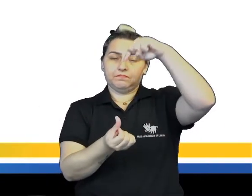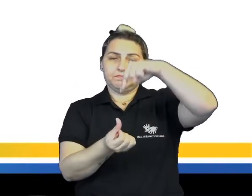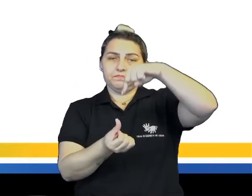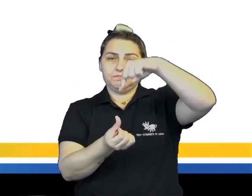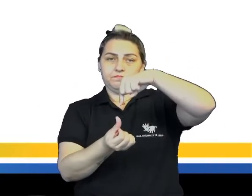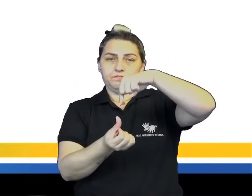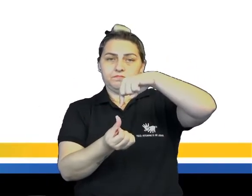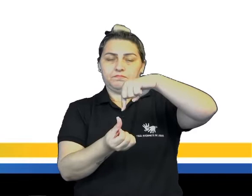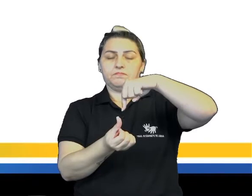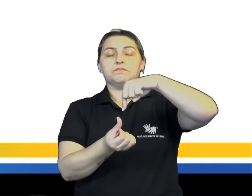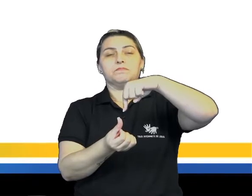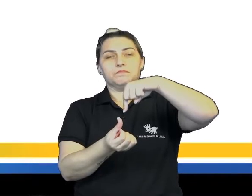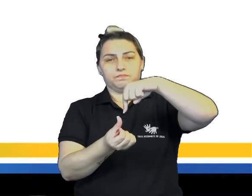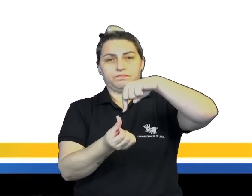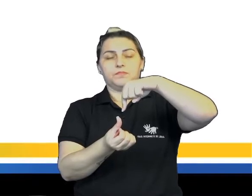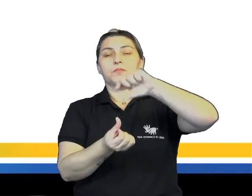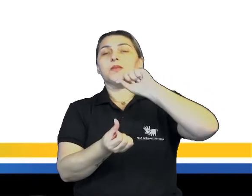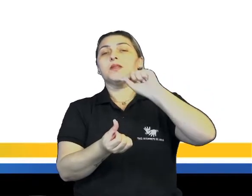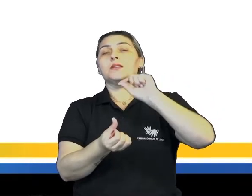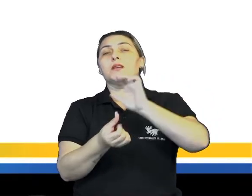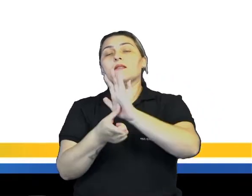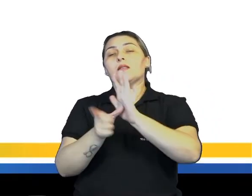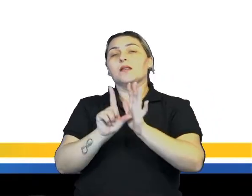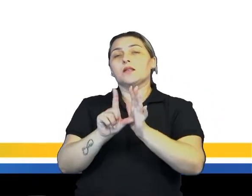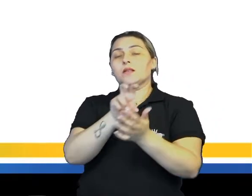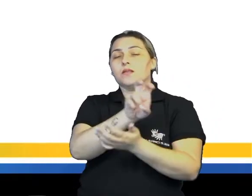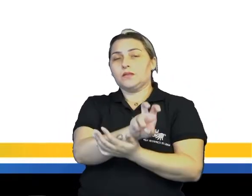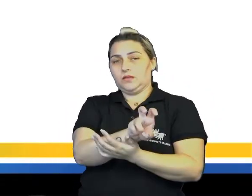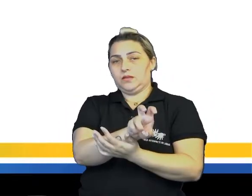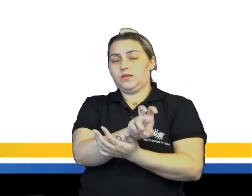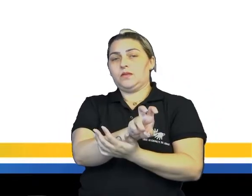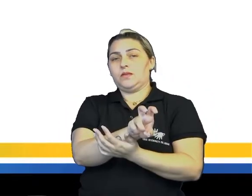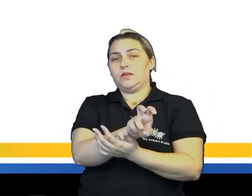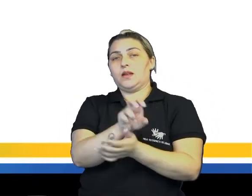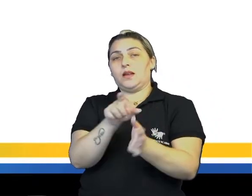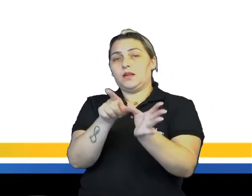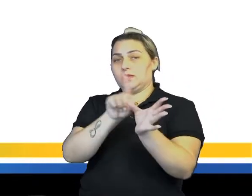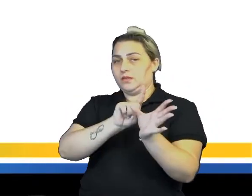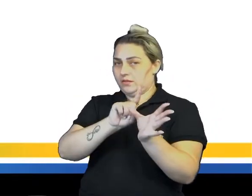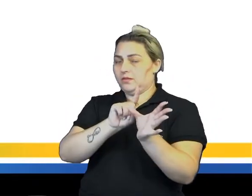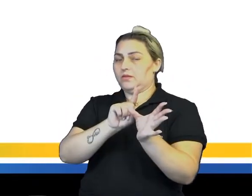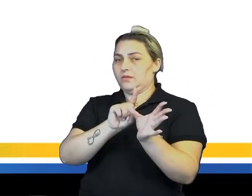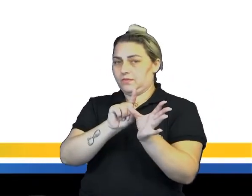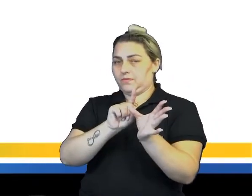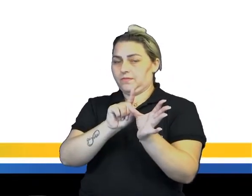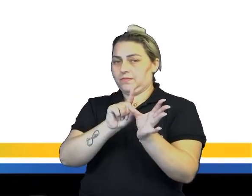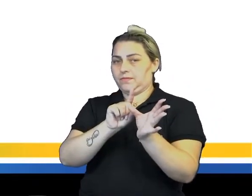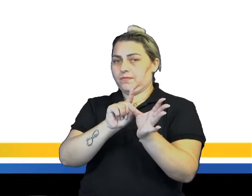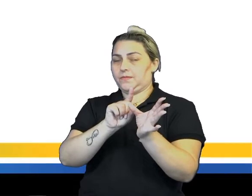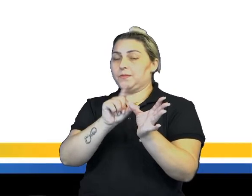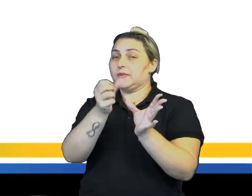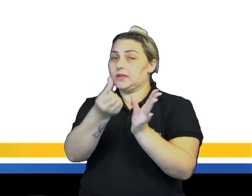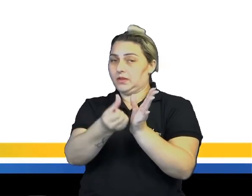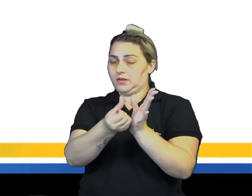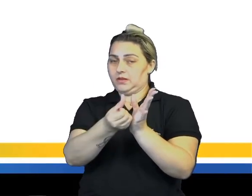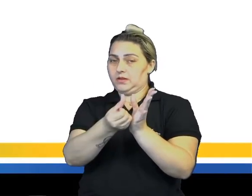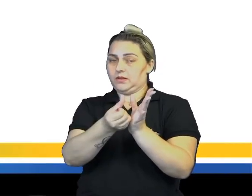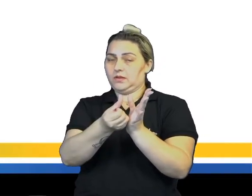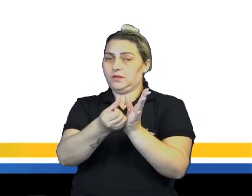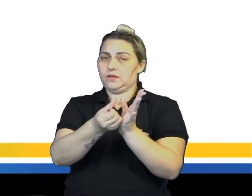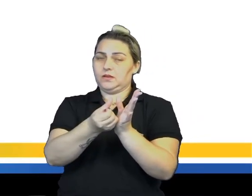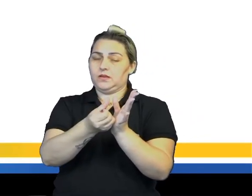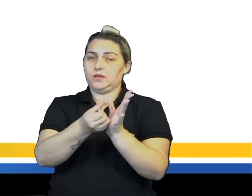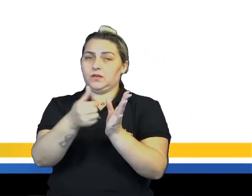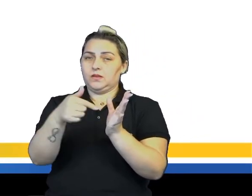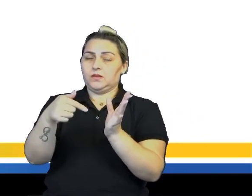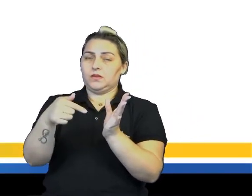na casinha do meio. Então, quem vem antes? É o 5. Então, o 5 ele é antecessor do 6. E